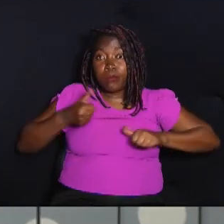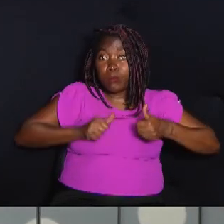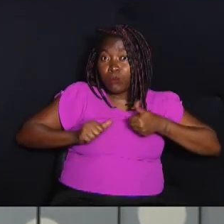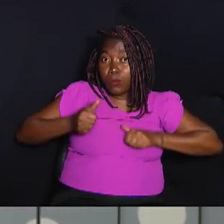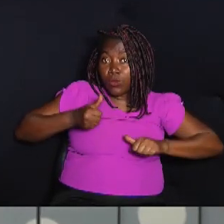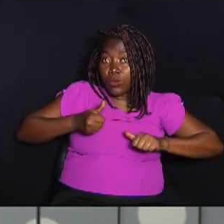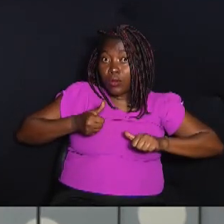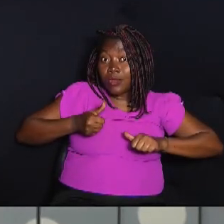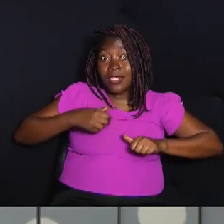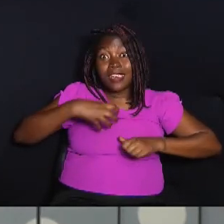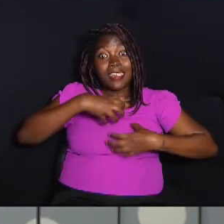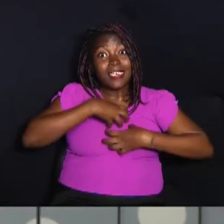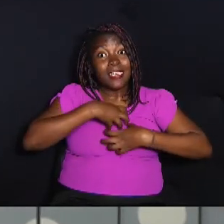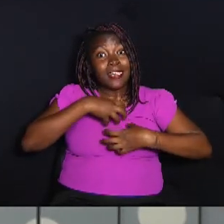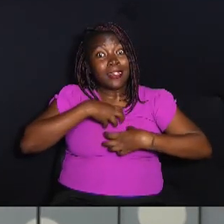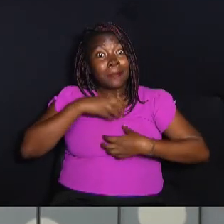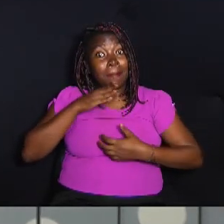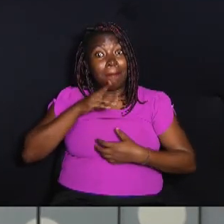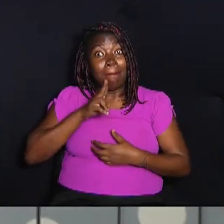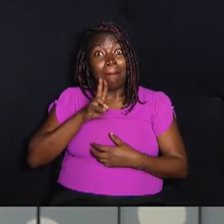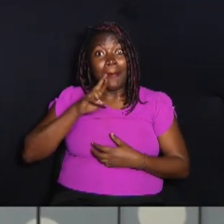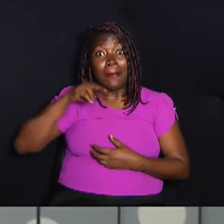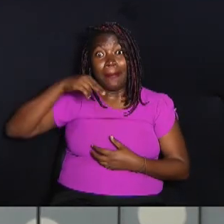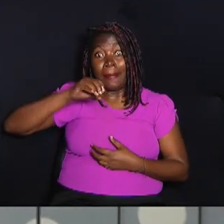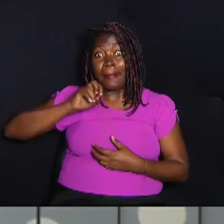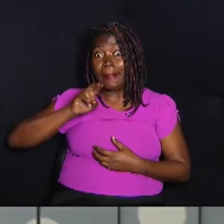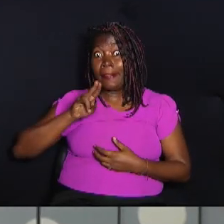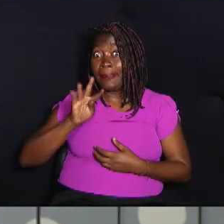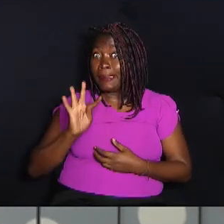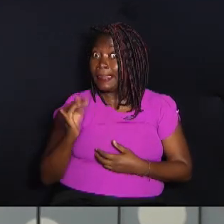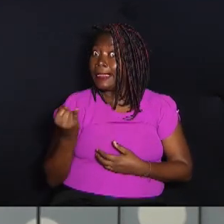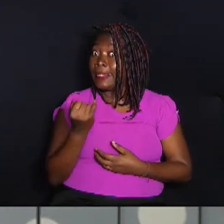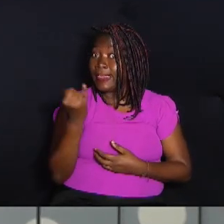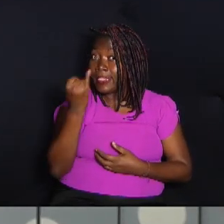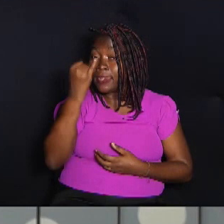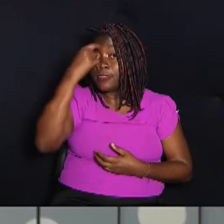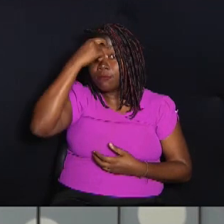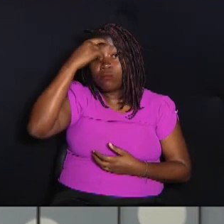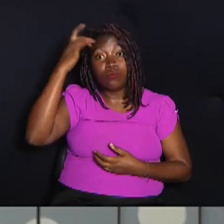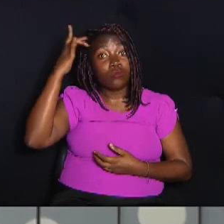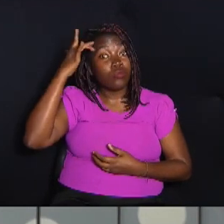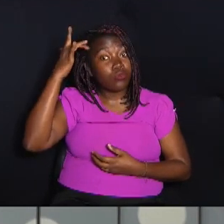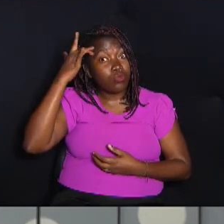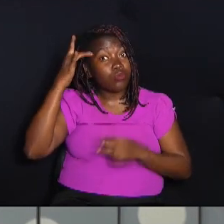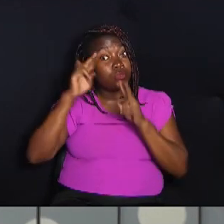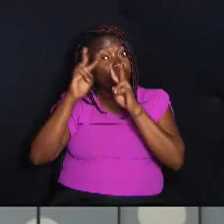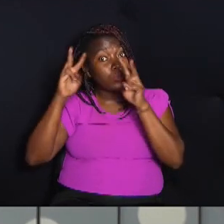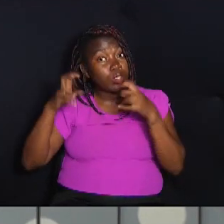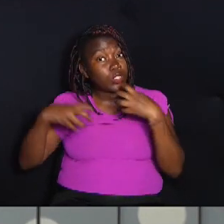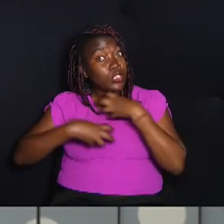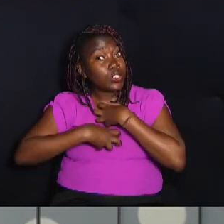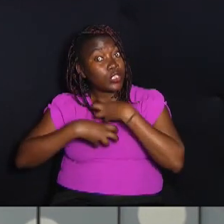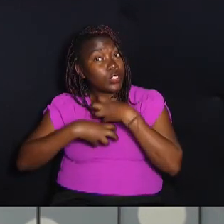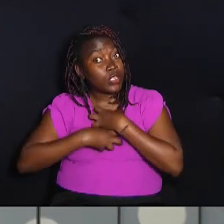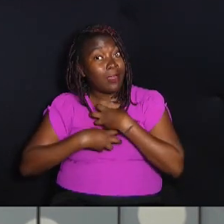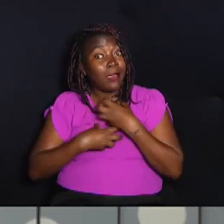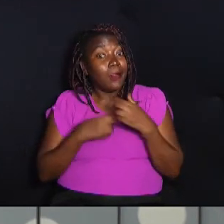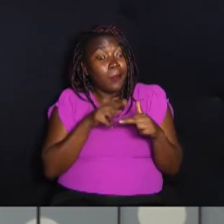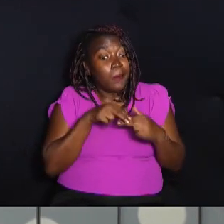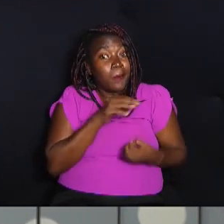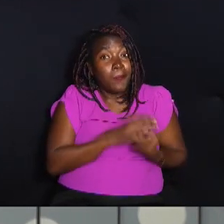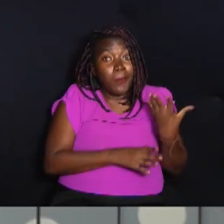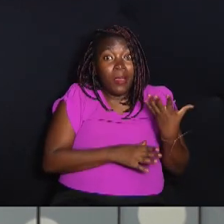ansiedade, síndrome de burnout. Por isso é importante conscientizar sobre os sintomas, as causas